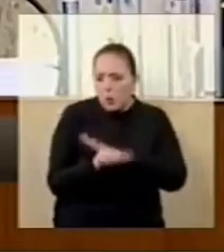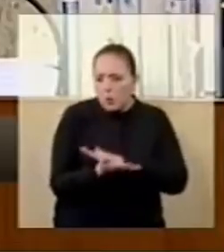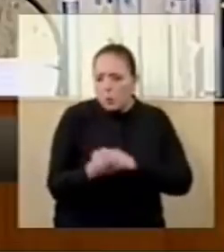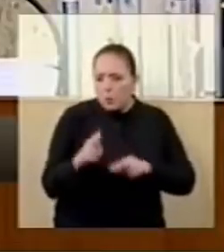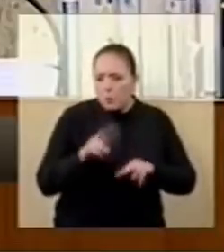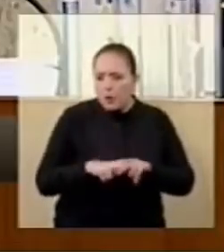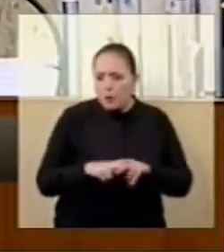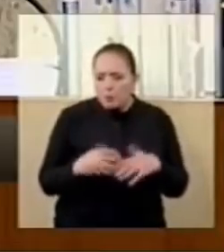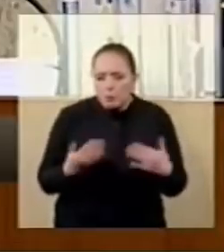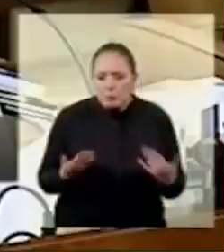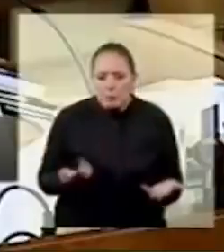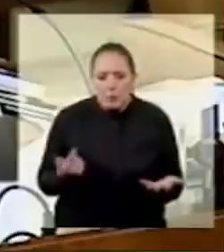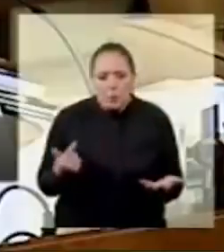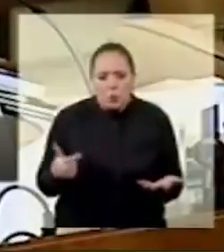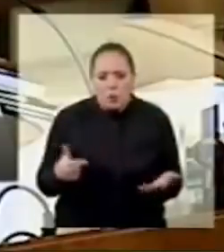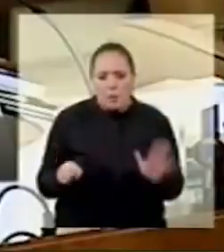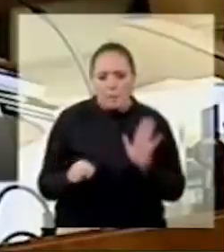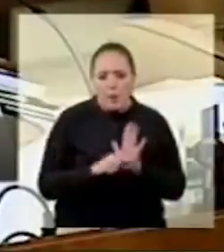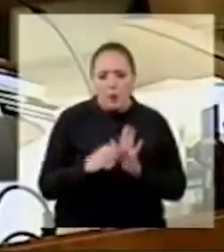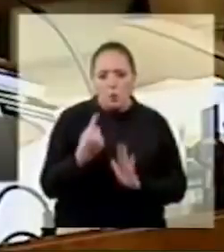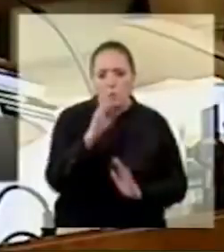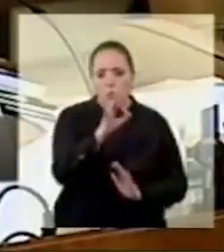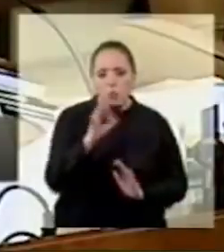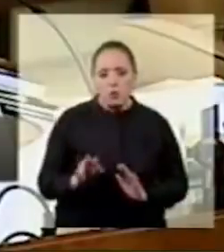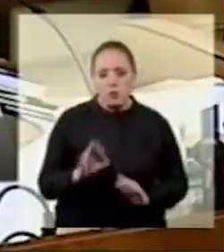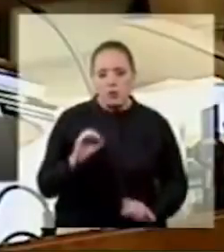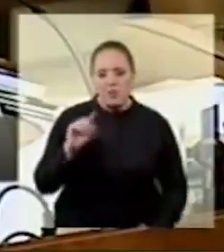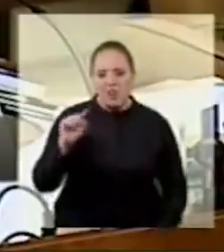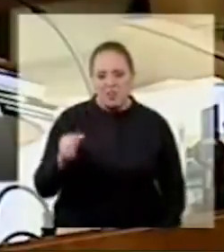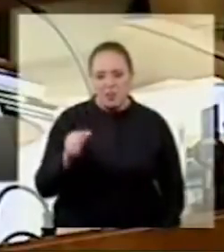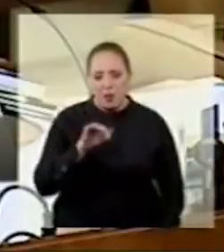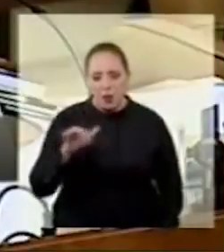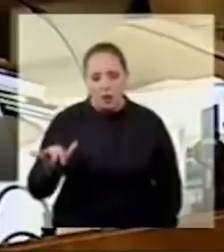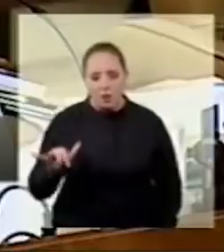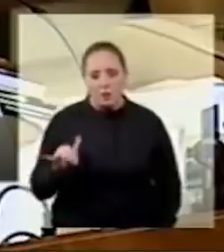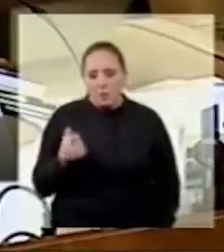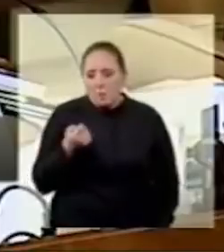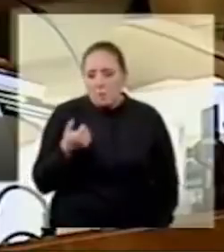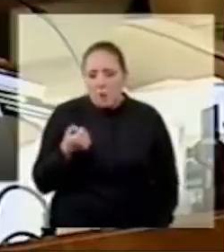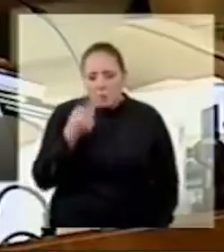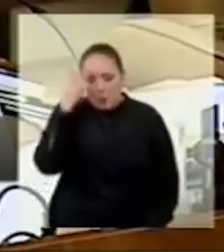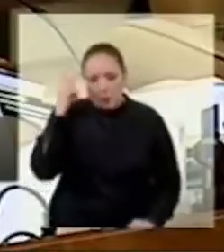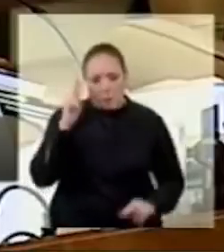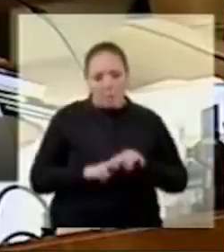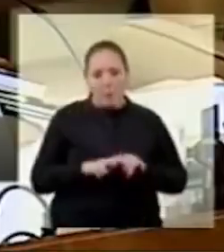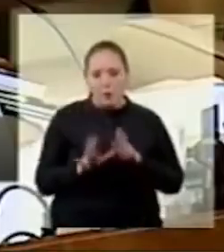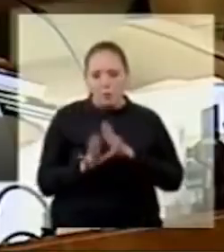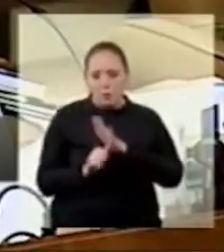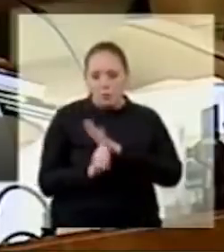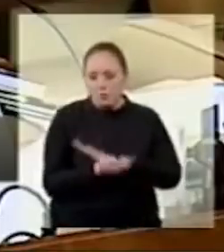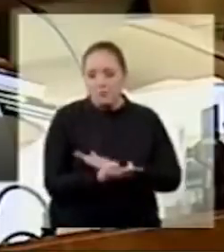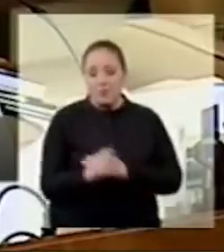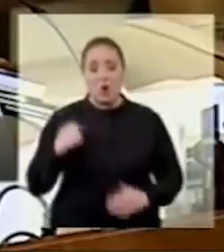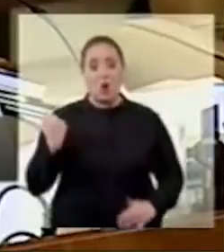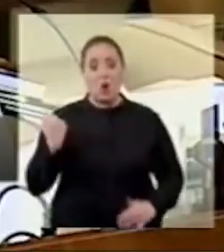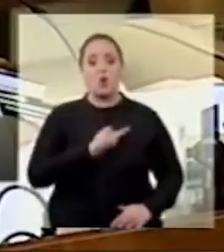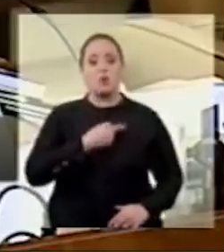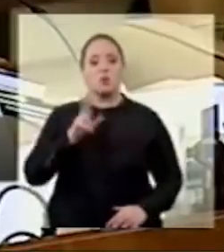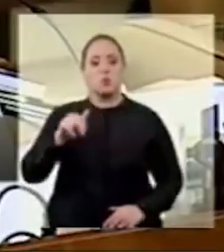não tem nem estatística, dá menos de 1%, dá 0, alguma coisa por cento. Portanto, nós não